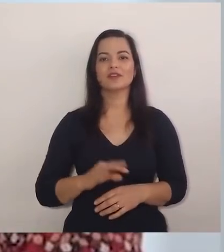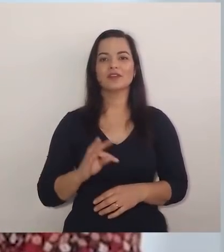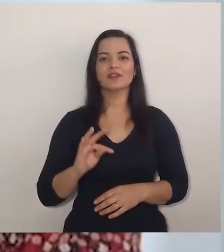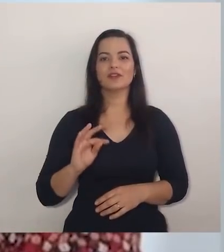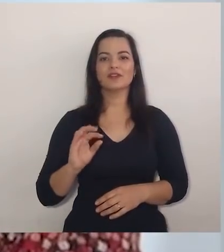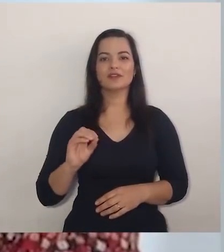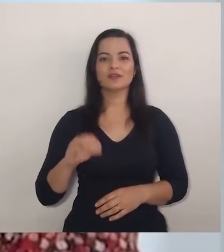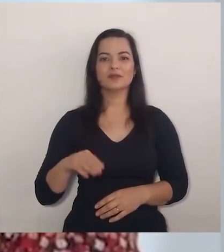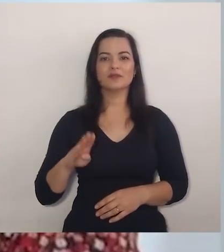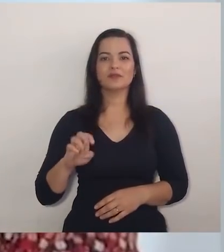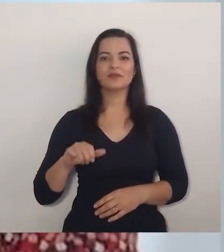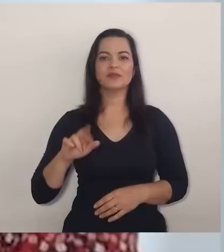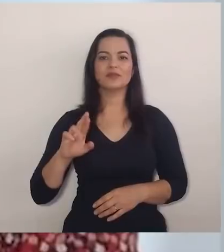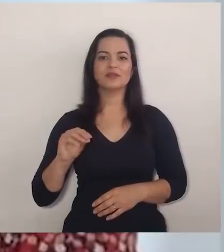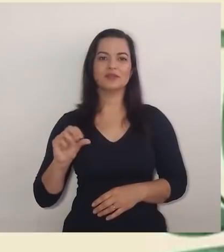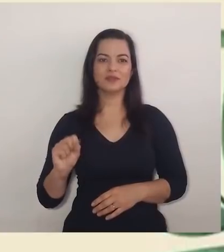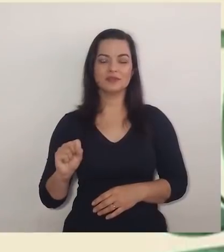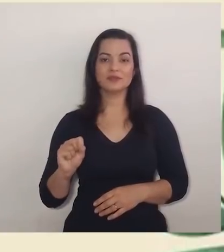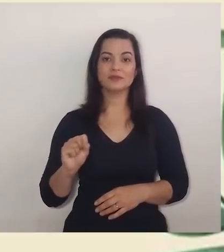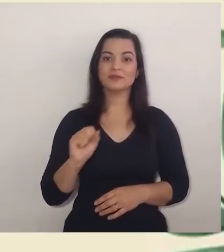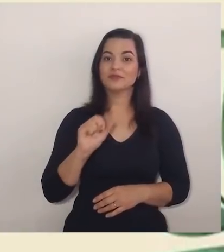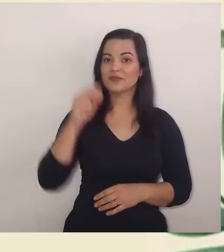da boneca Abayomi.